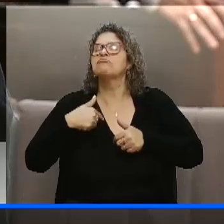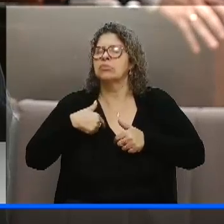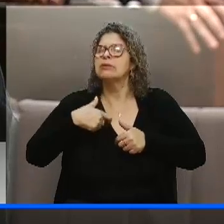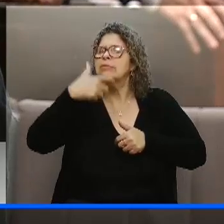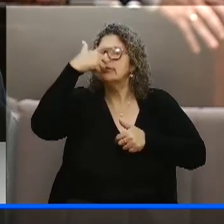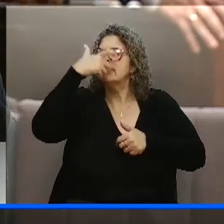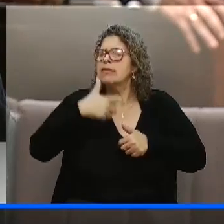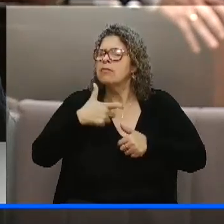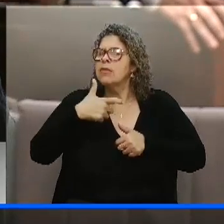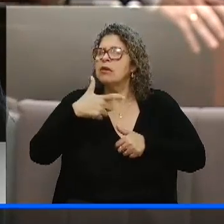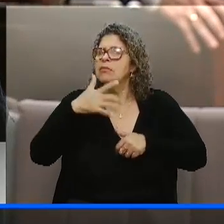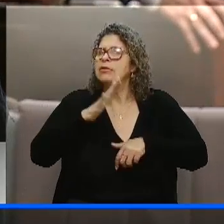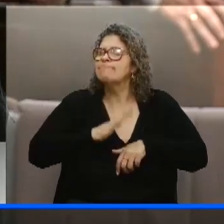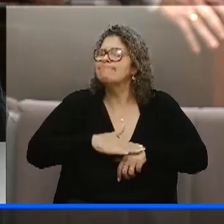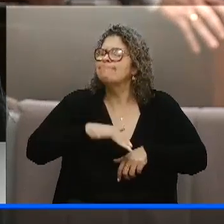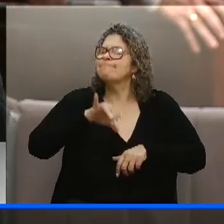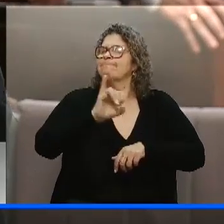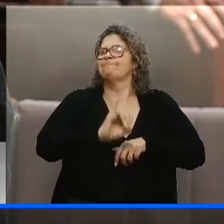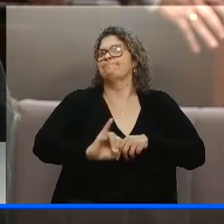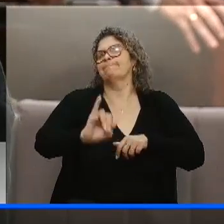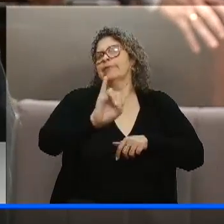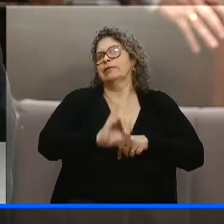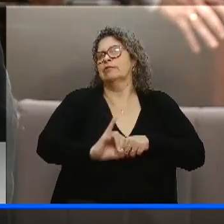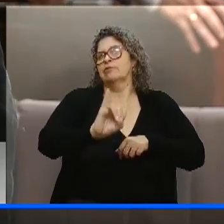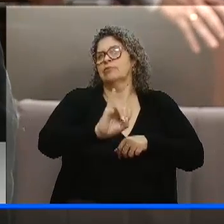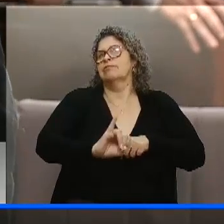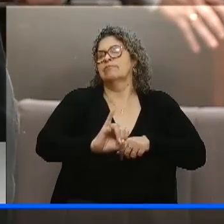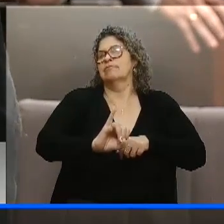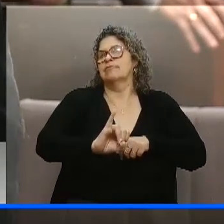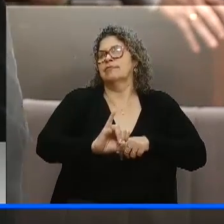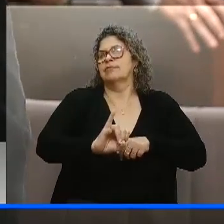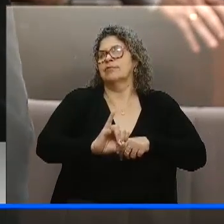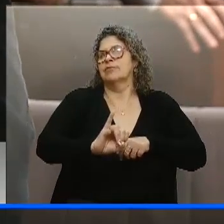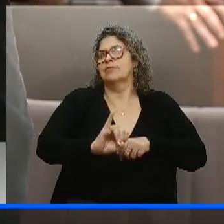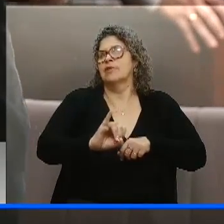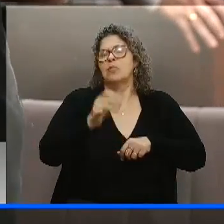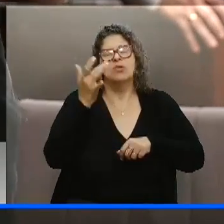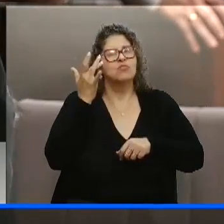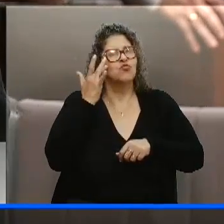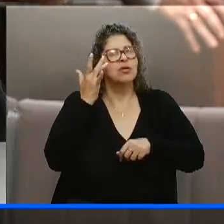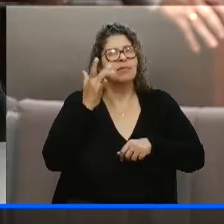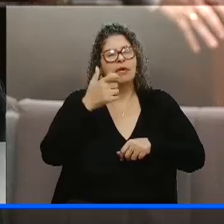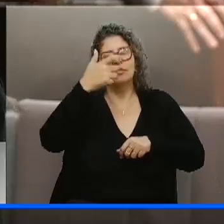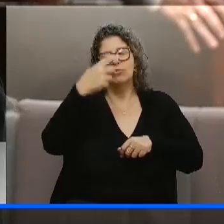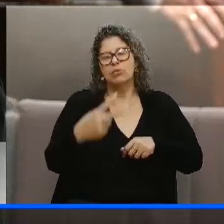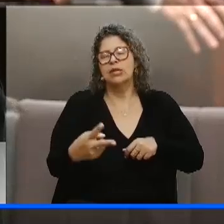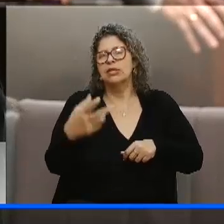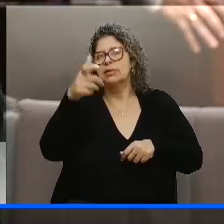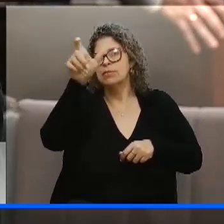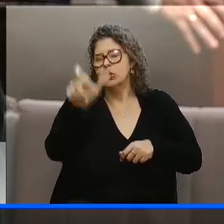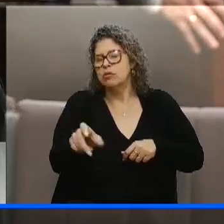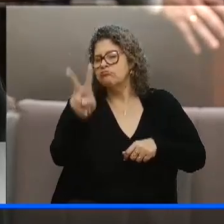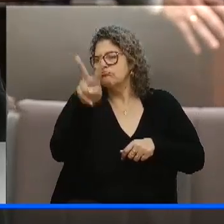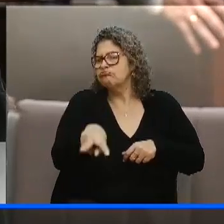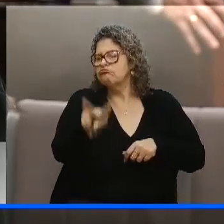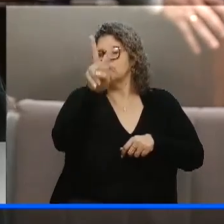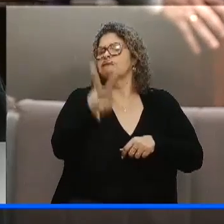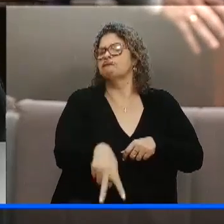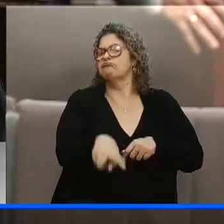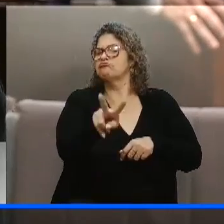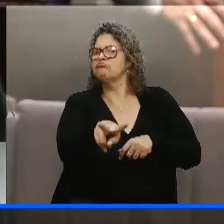temos as pessoas quando os vêem as pessoas